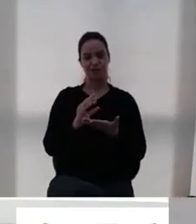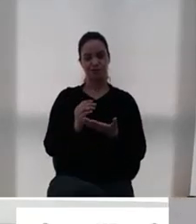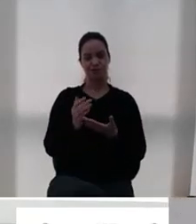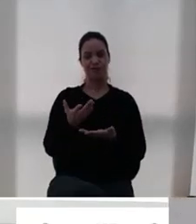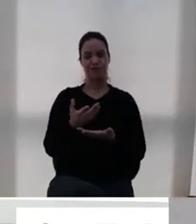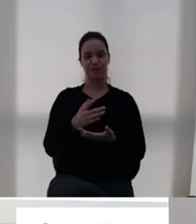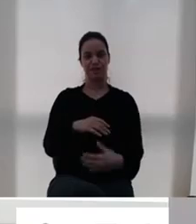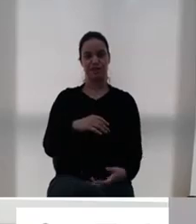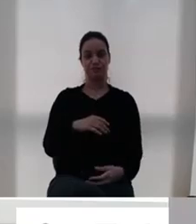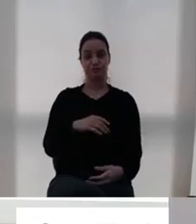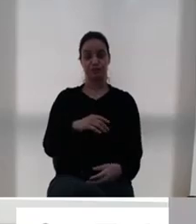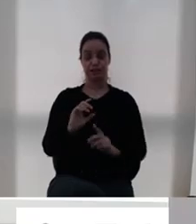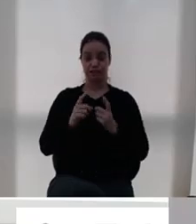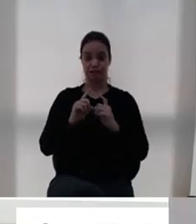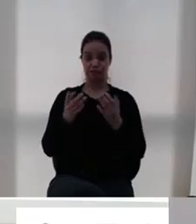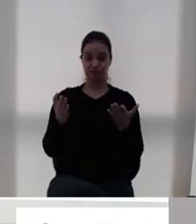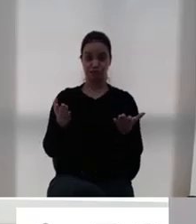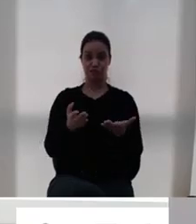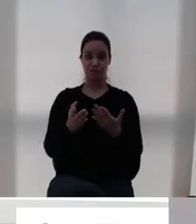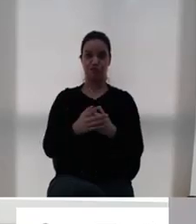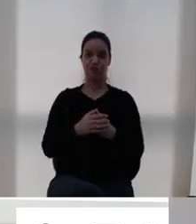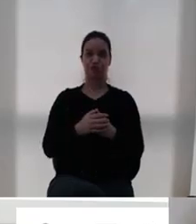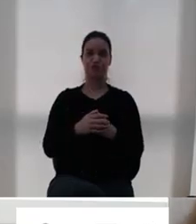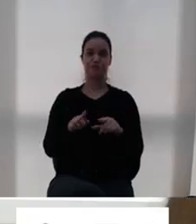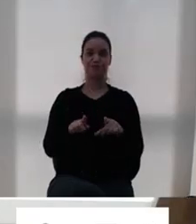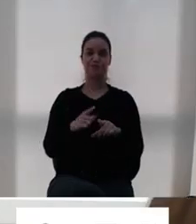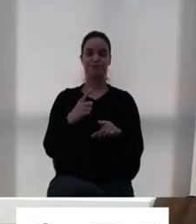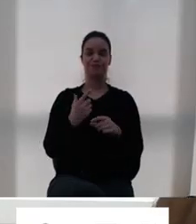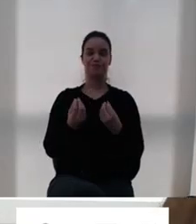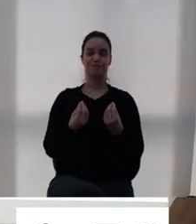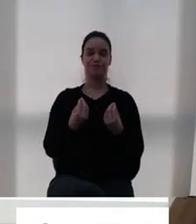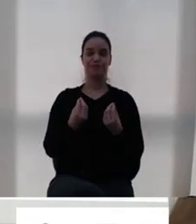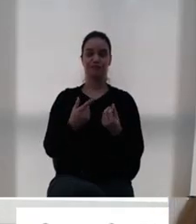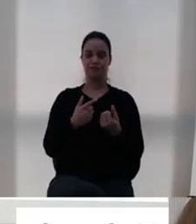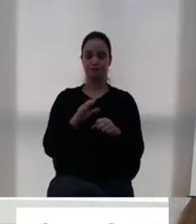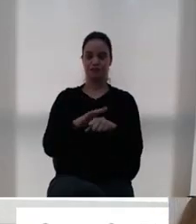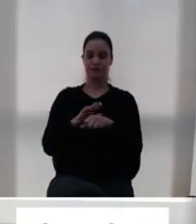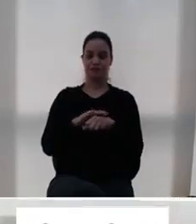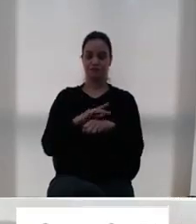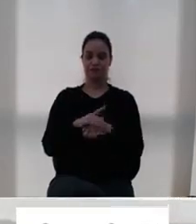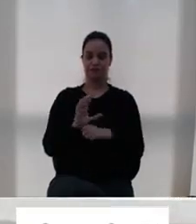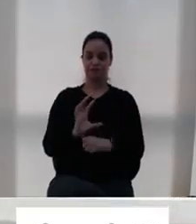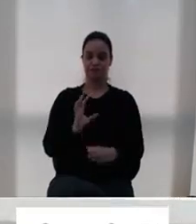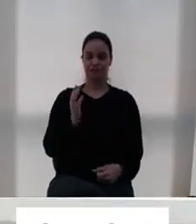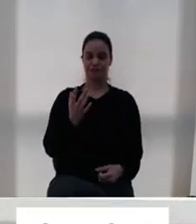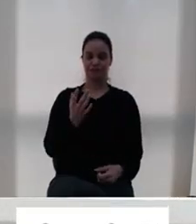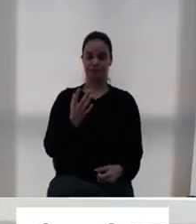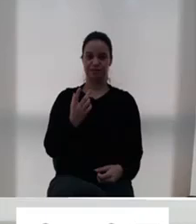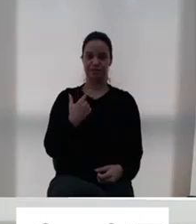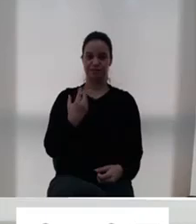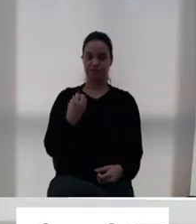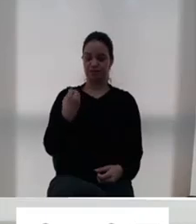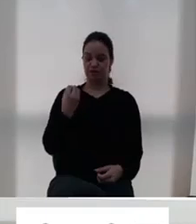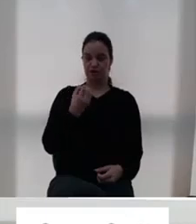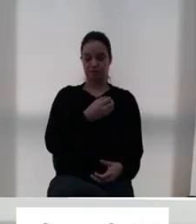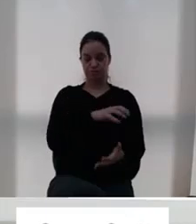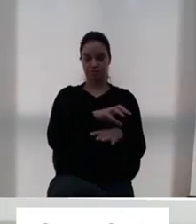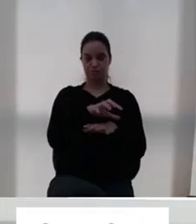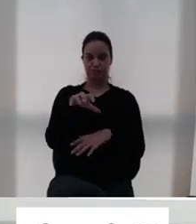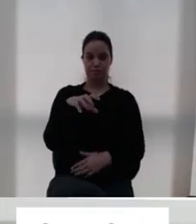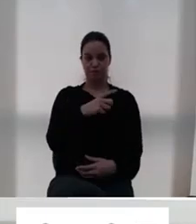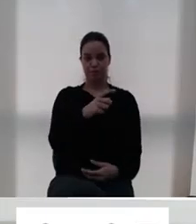realização da sessão na unidade. Aliás, né, é uma previsão do regimento interno que vocês estão fazendo cumprir e viajando por todas as unidades, o que